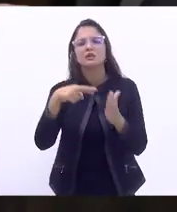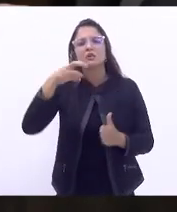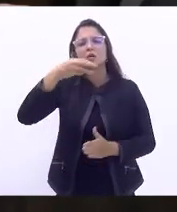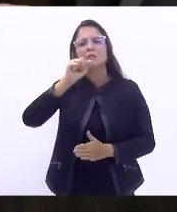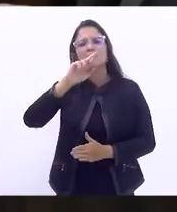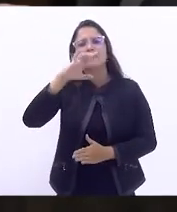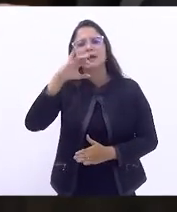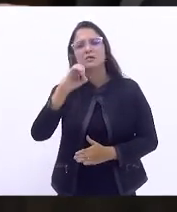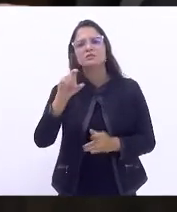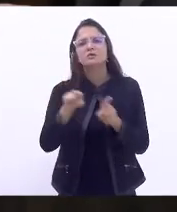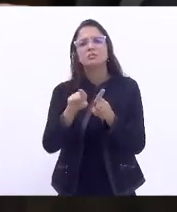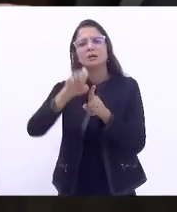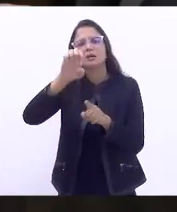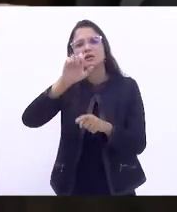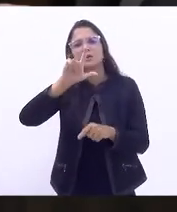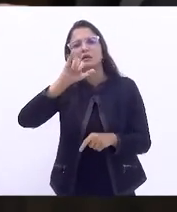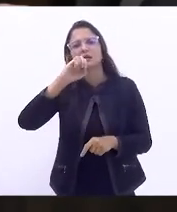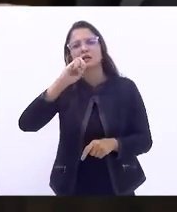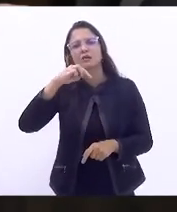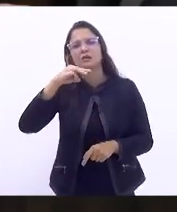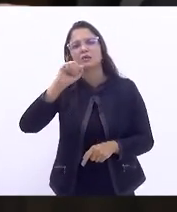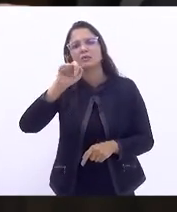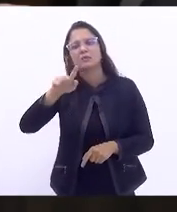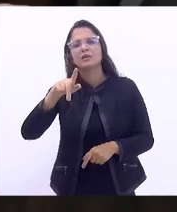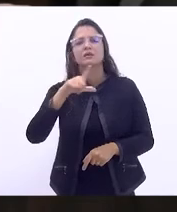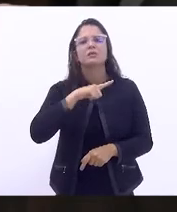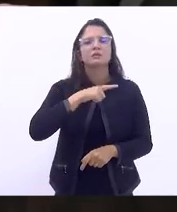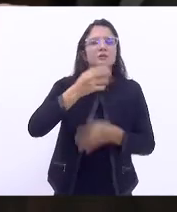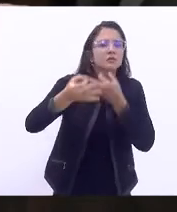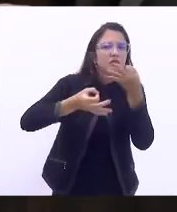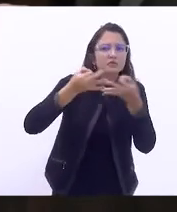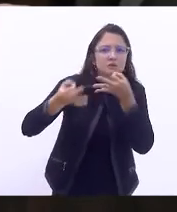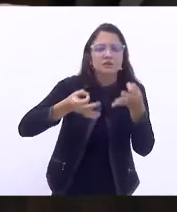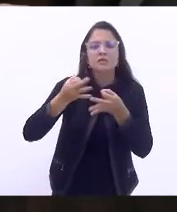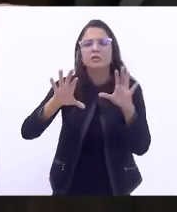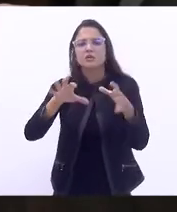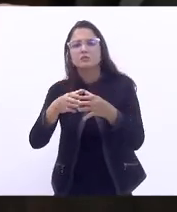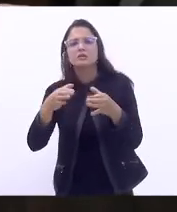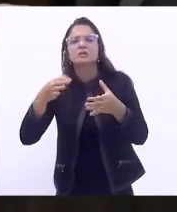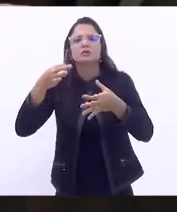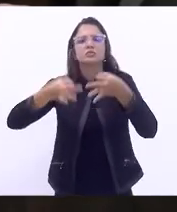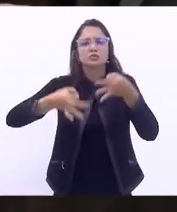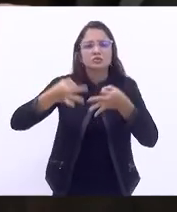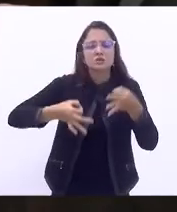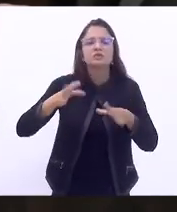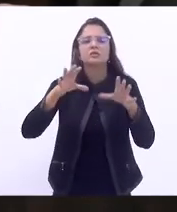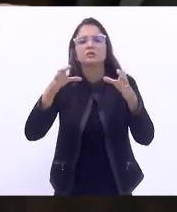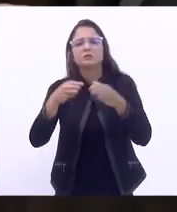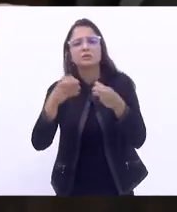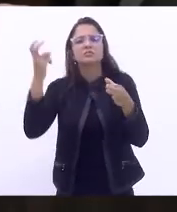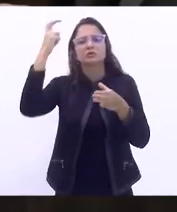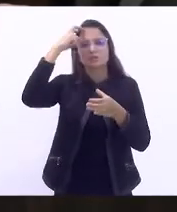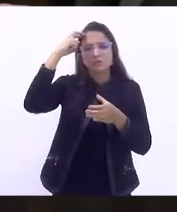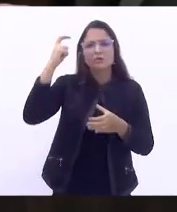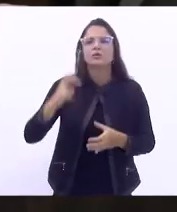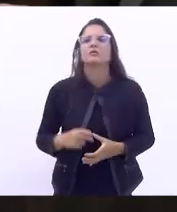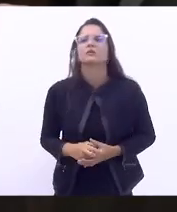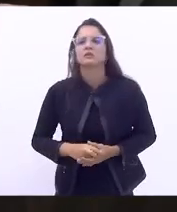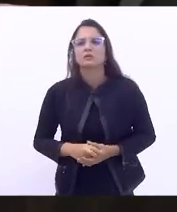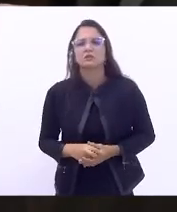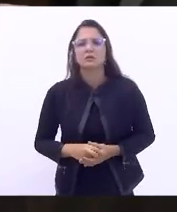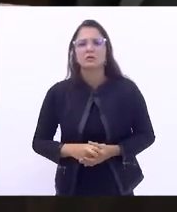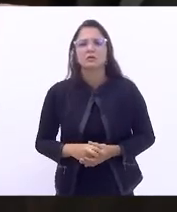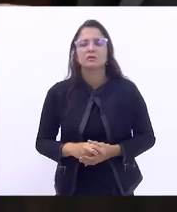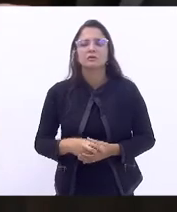Oleomar Coelho. Pendendo de pareceres das comissões de Constituição e Justiça, de Cultura, às emendas de plenário. Permitir parecer pela Comissão de Constituição e